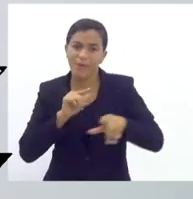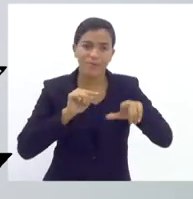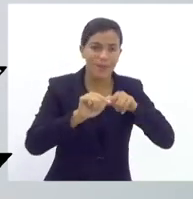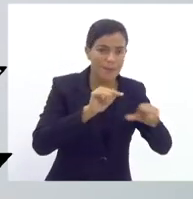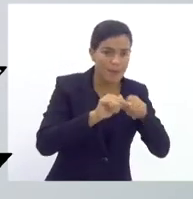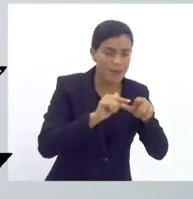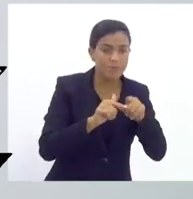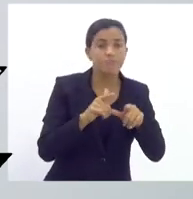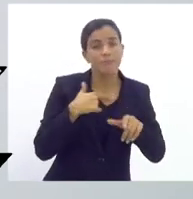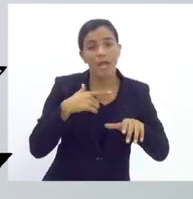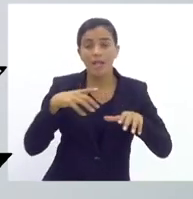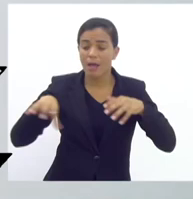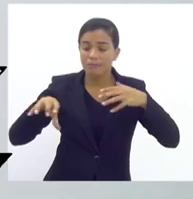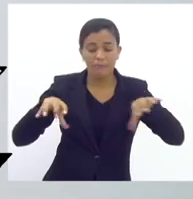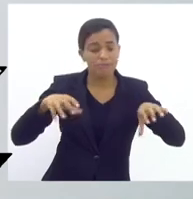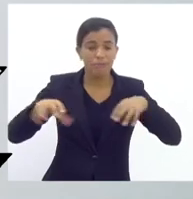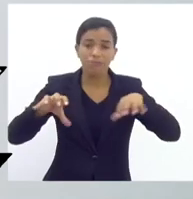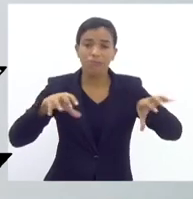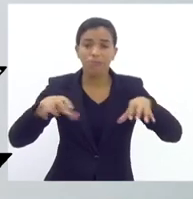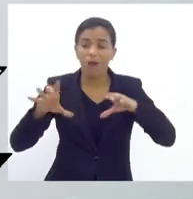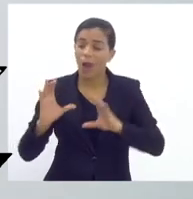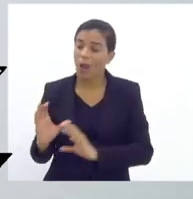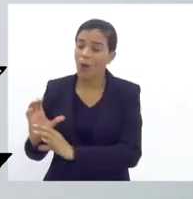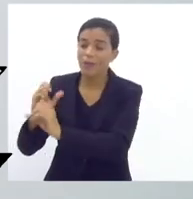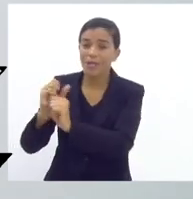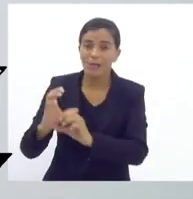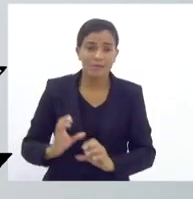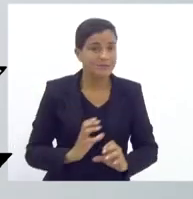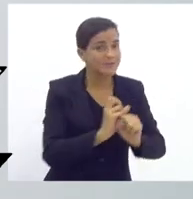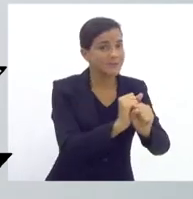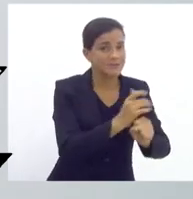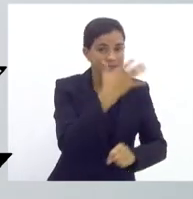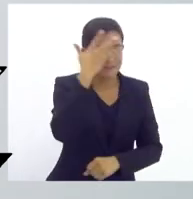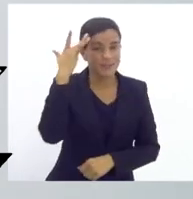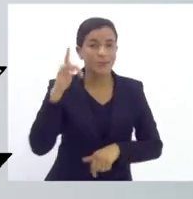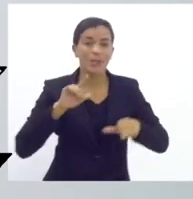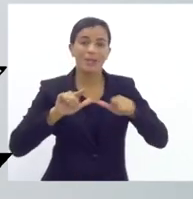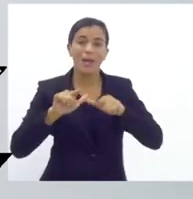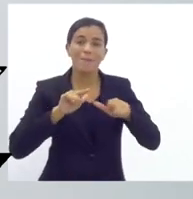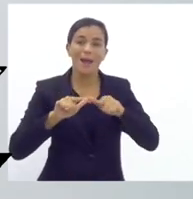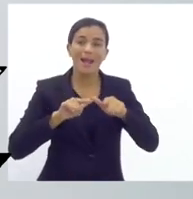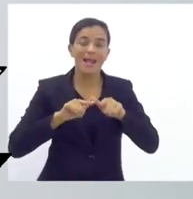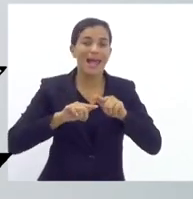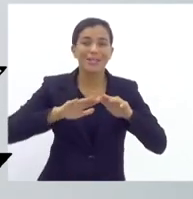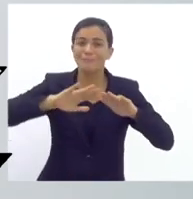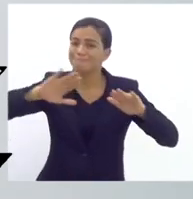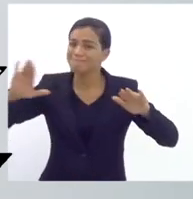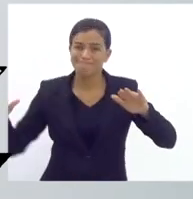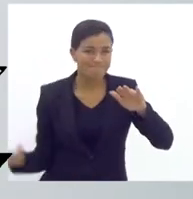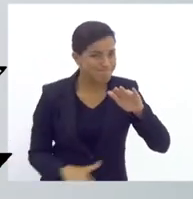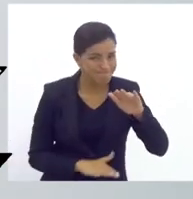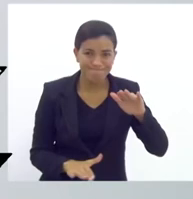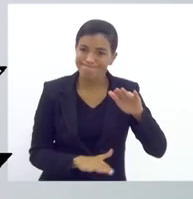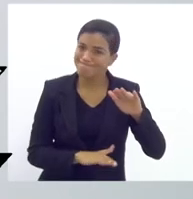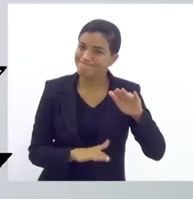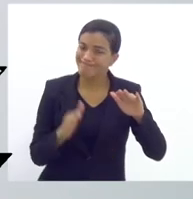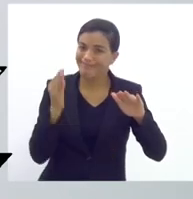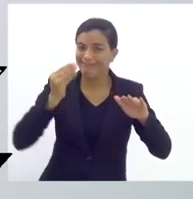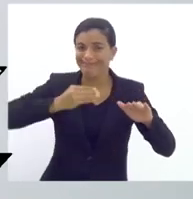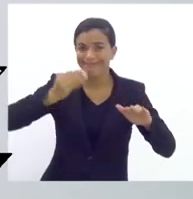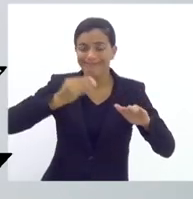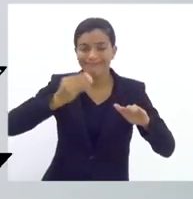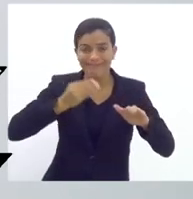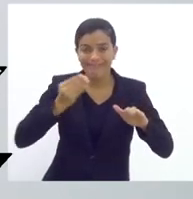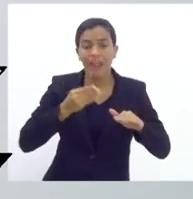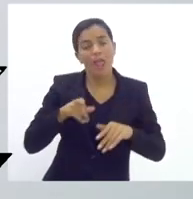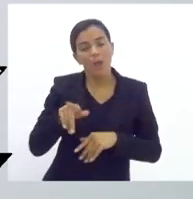de emprego ele tá contabilizando também aquelas pessoas que estão em trabalho extremamente precarizados e isso é uma questão